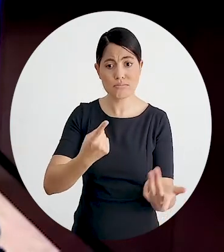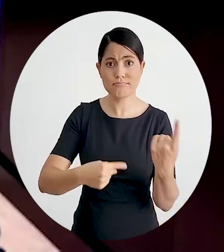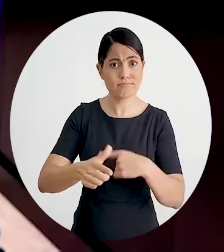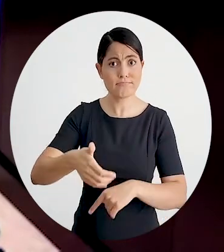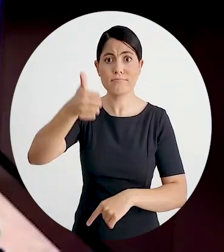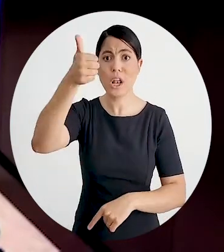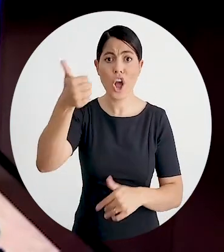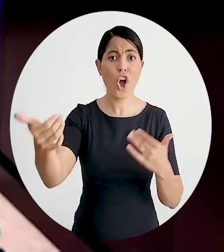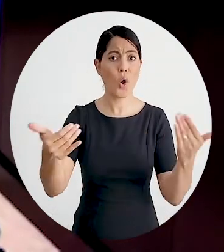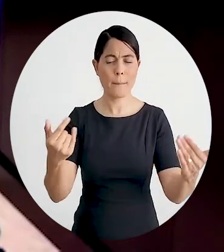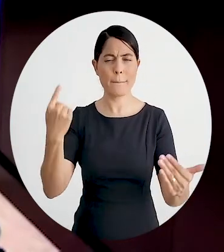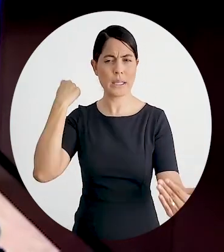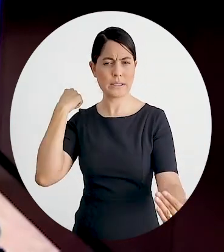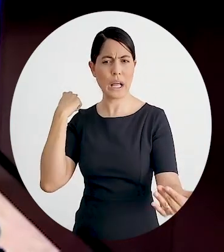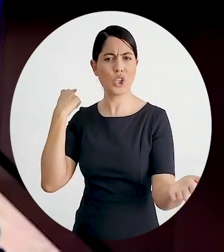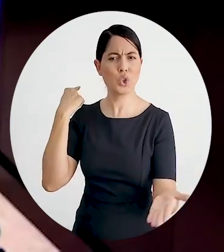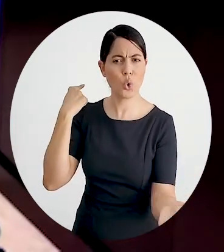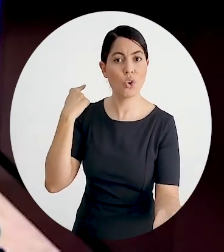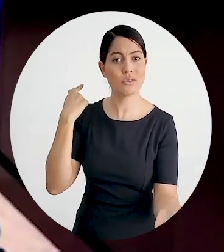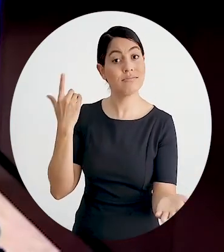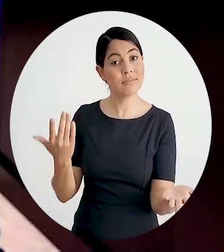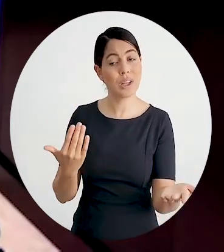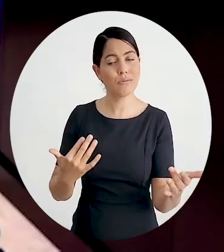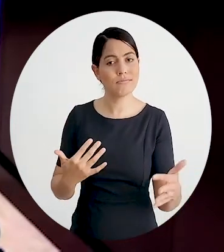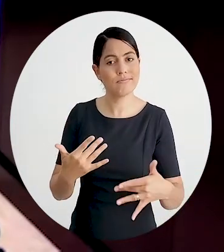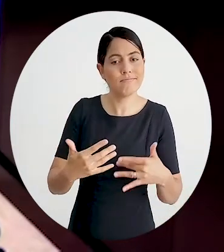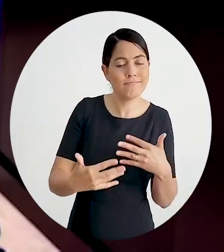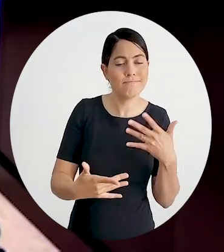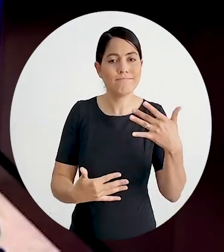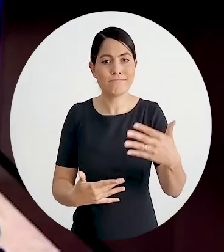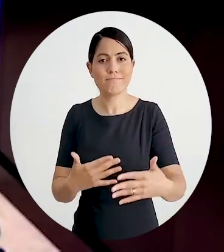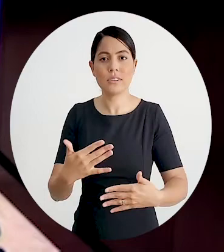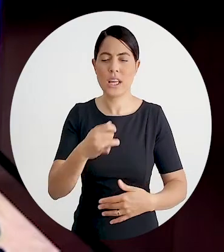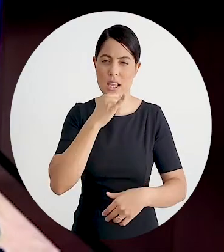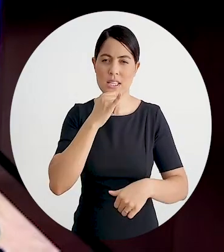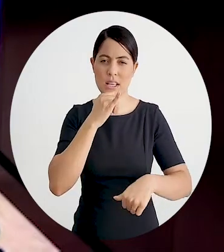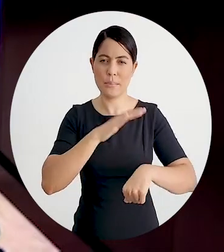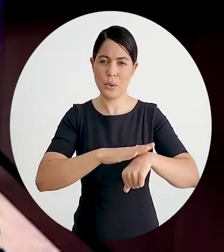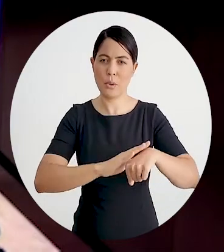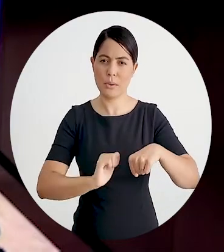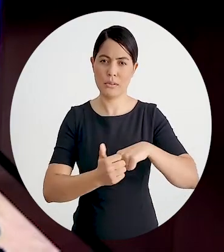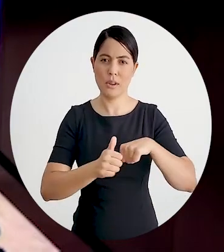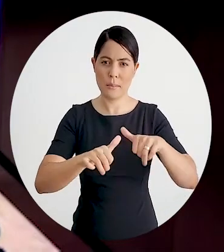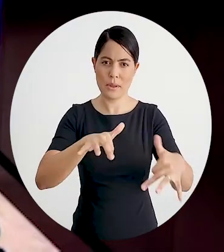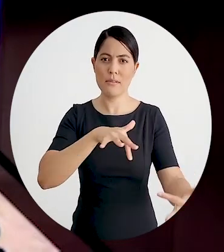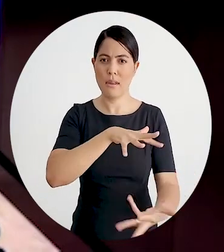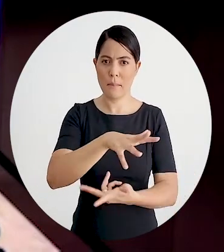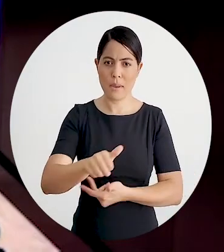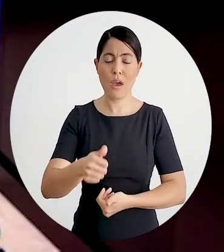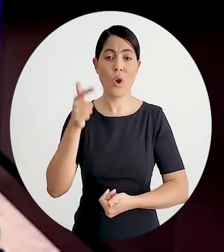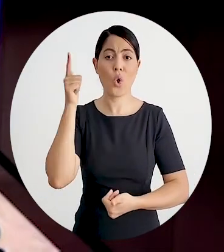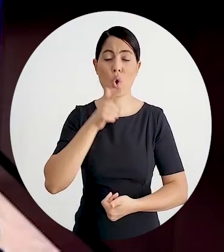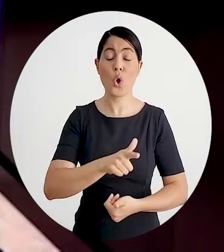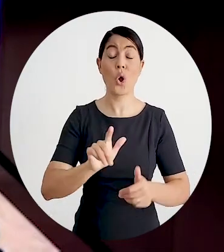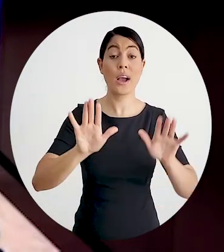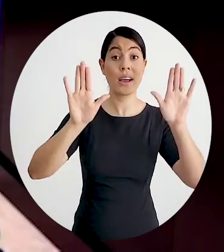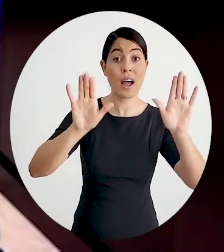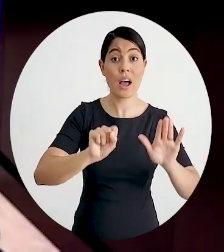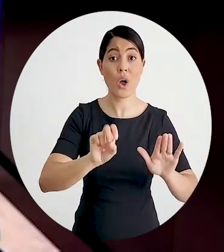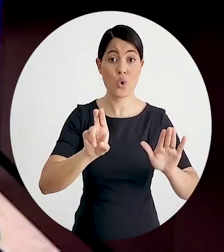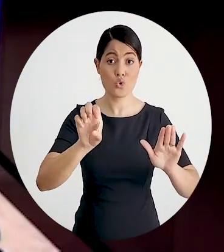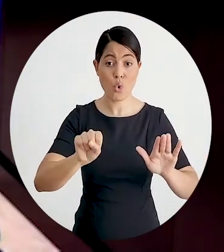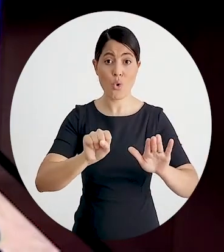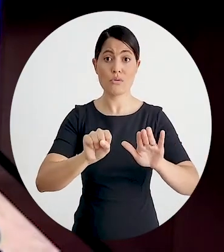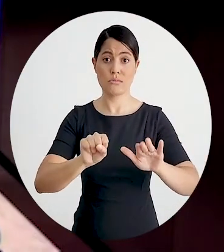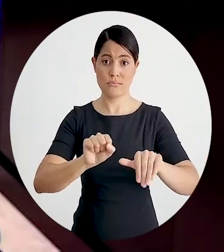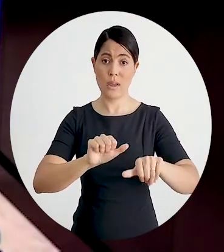sido importante para a superação e a minimização da drástica situação